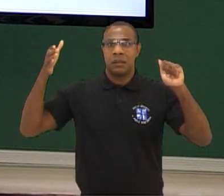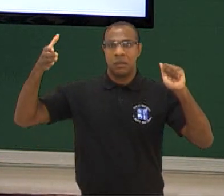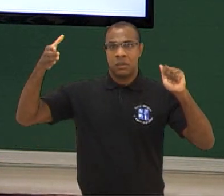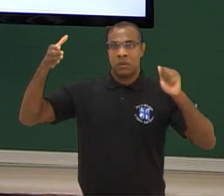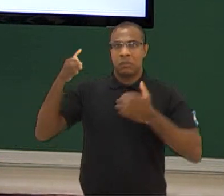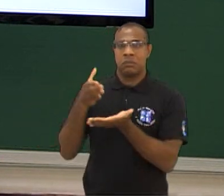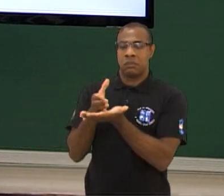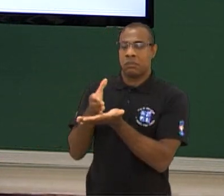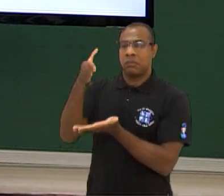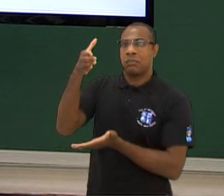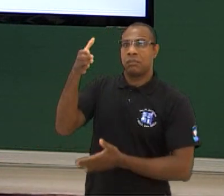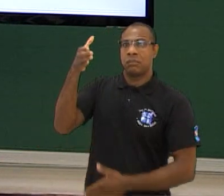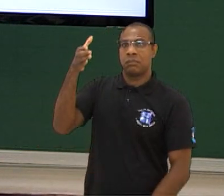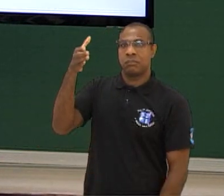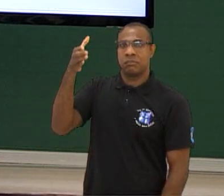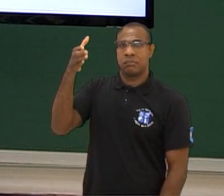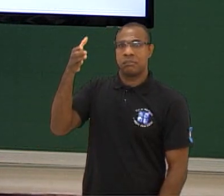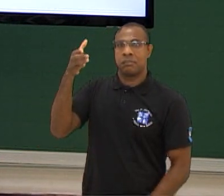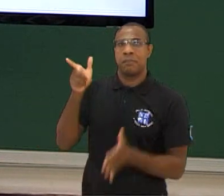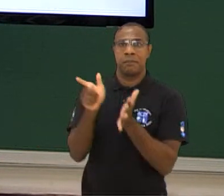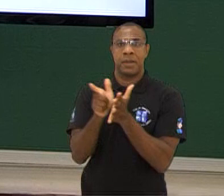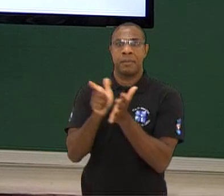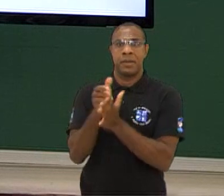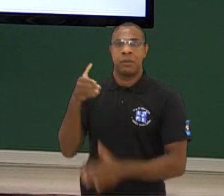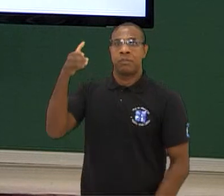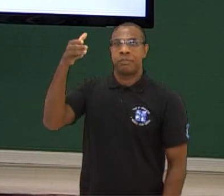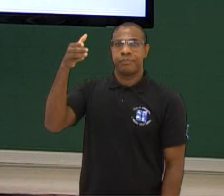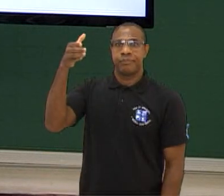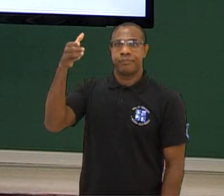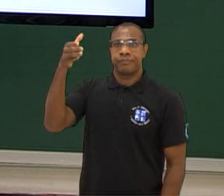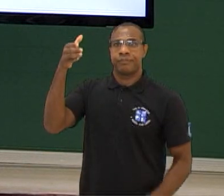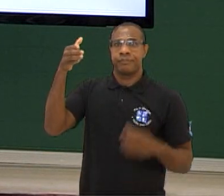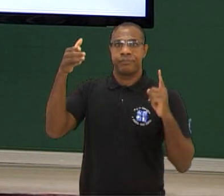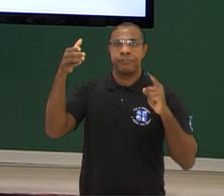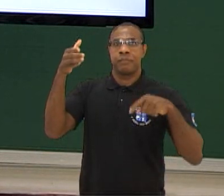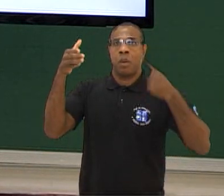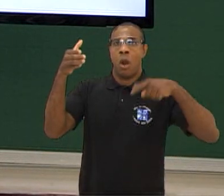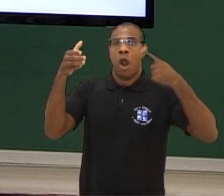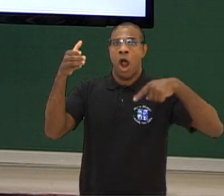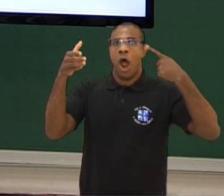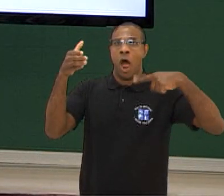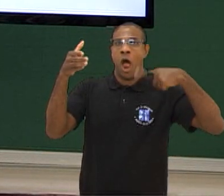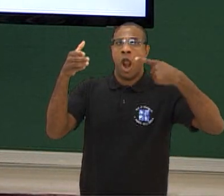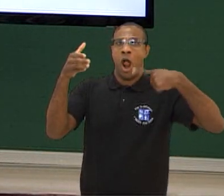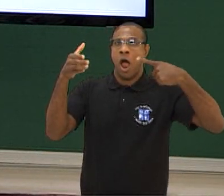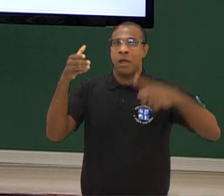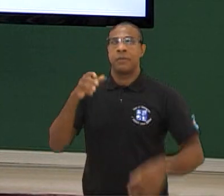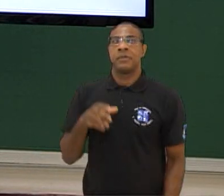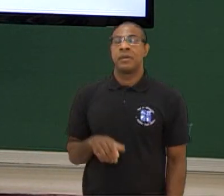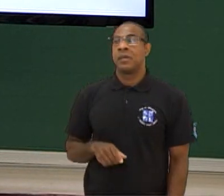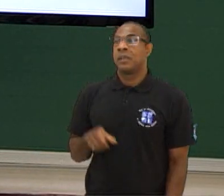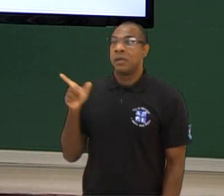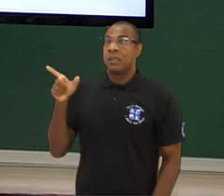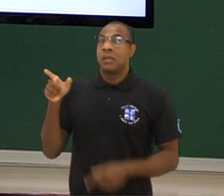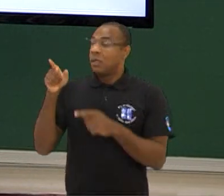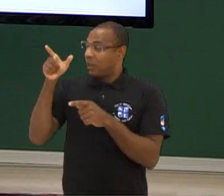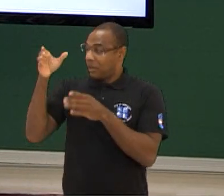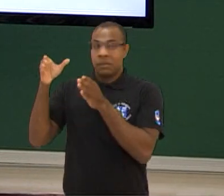a cartolina, certo? Aqui funcionando como vela. E aqui o ventilador, por exemplo, ele não está apontado para a cartolina,